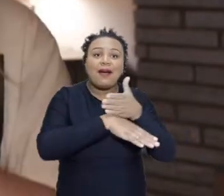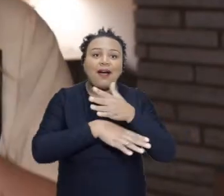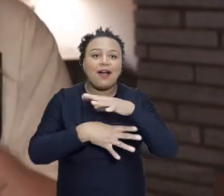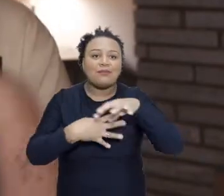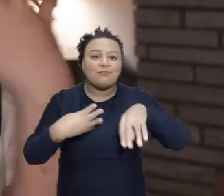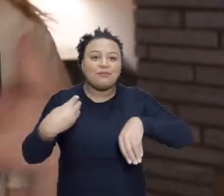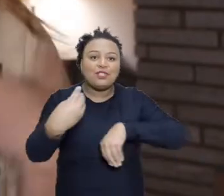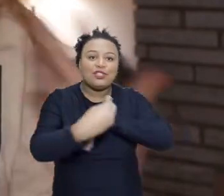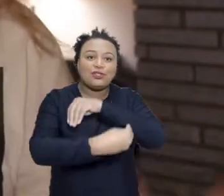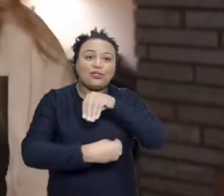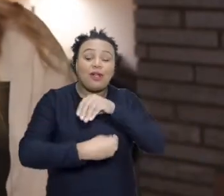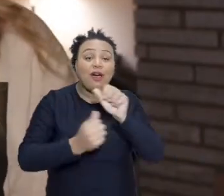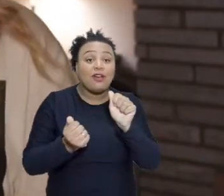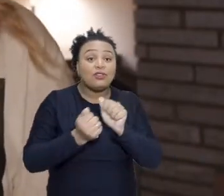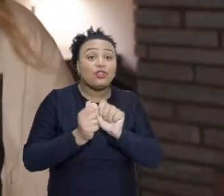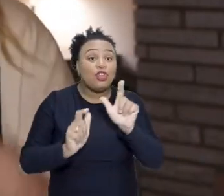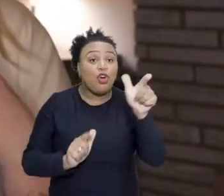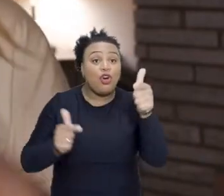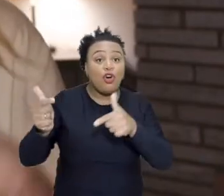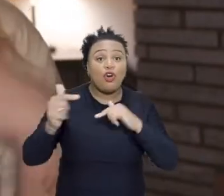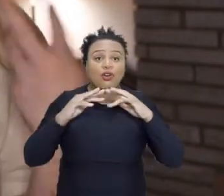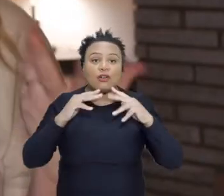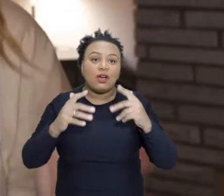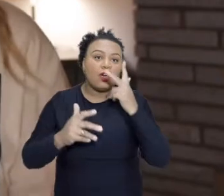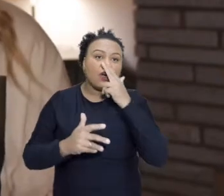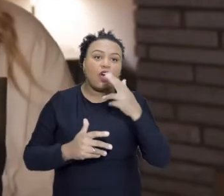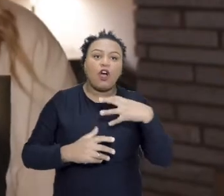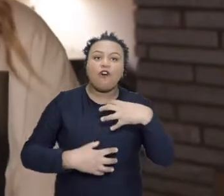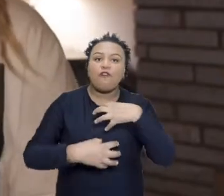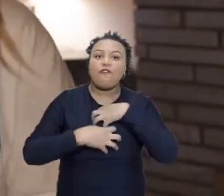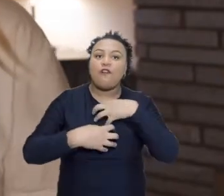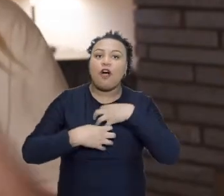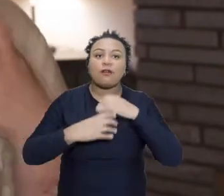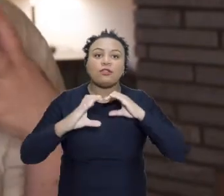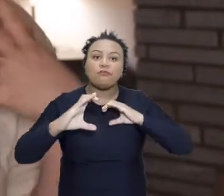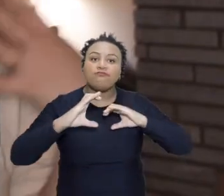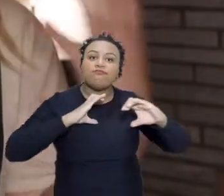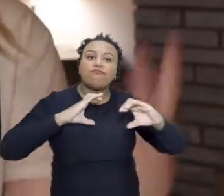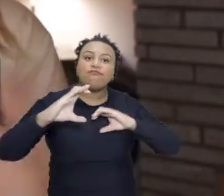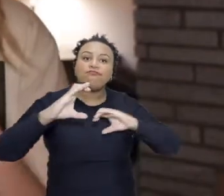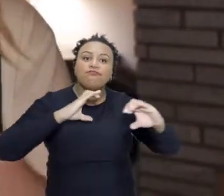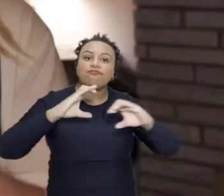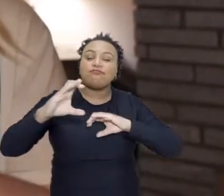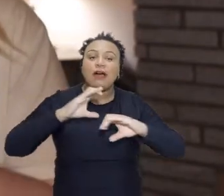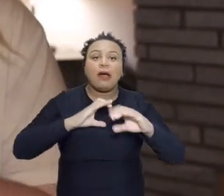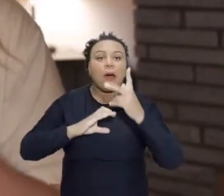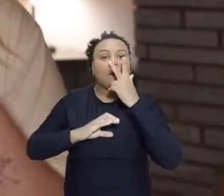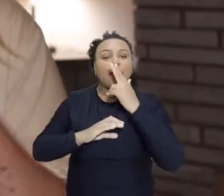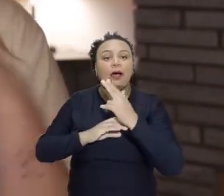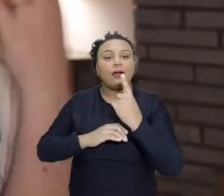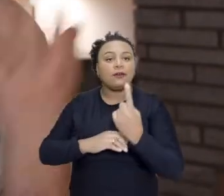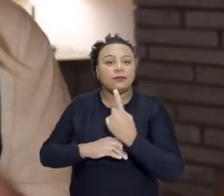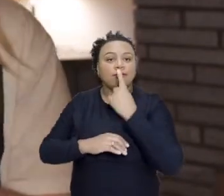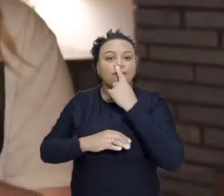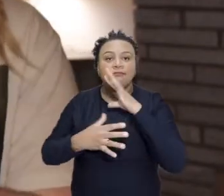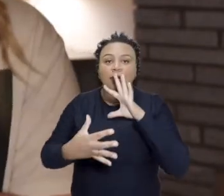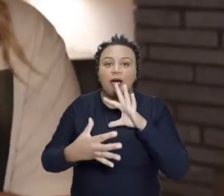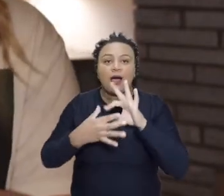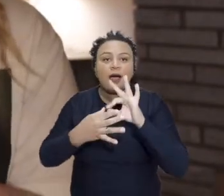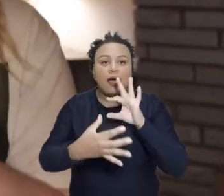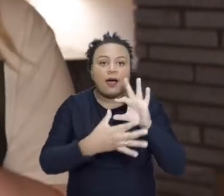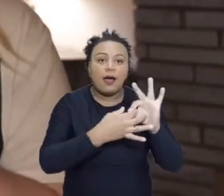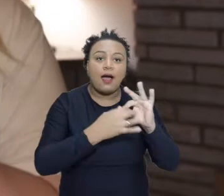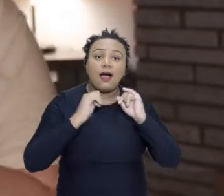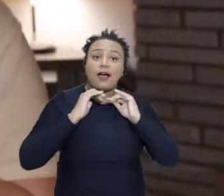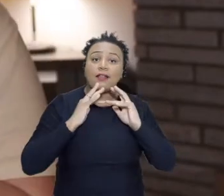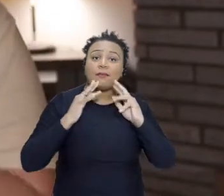aspas, com esses outros animais como uma forma de comunicação, tanto para trazer para perto alguns determinados animais